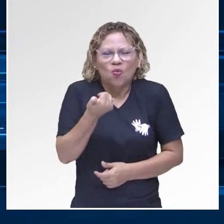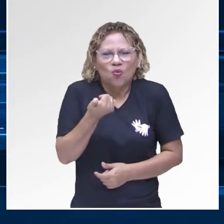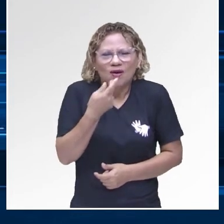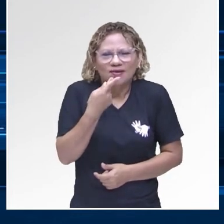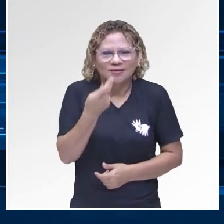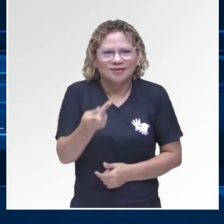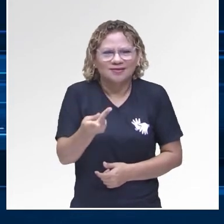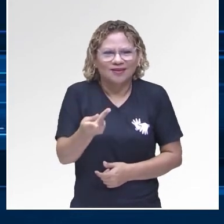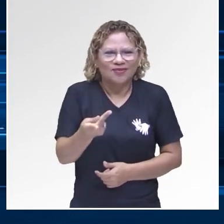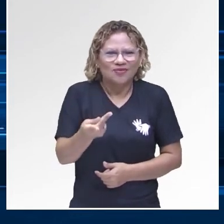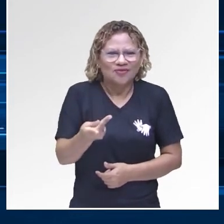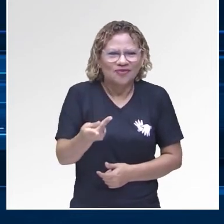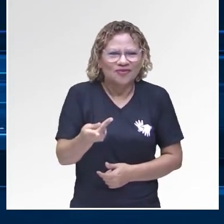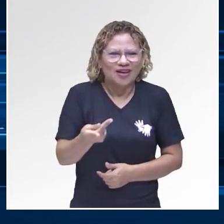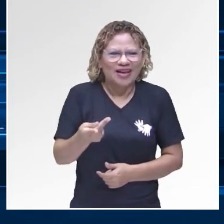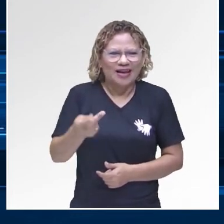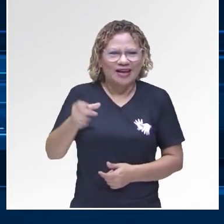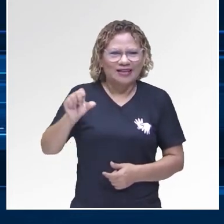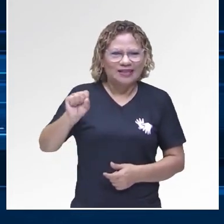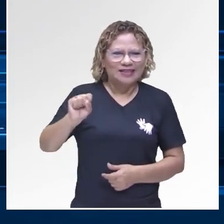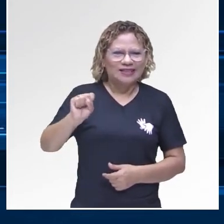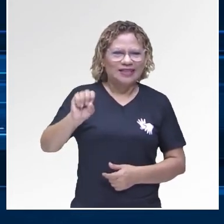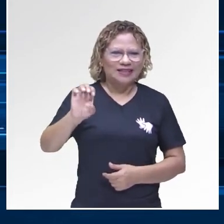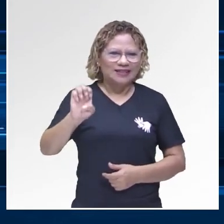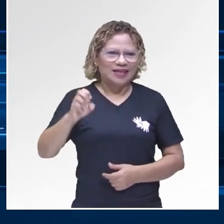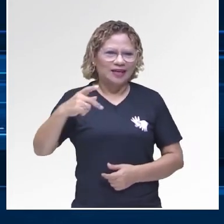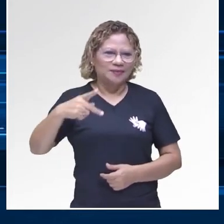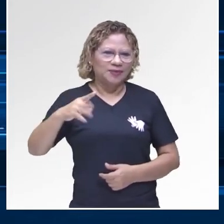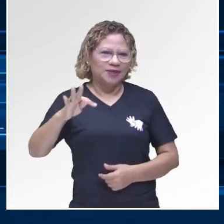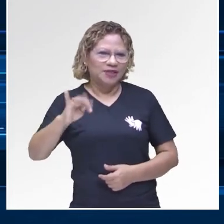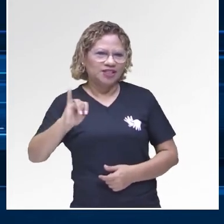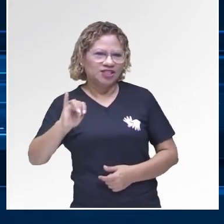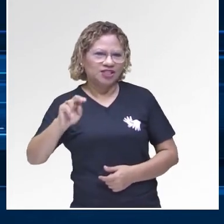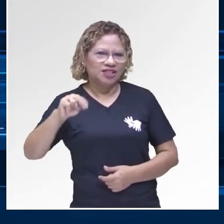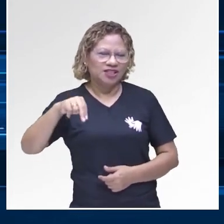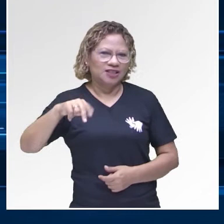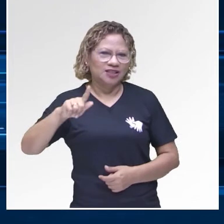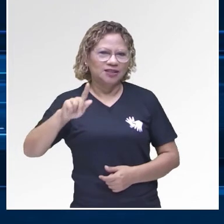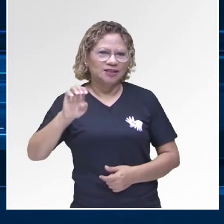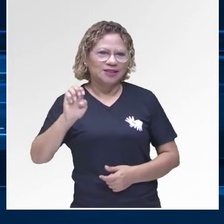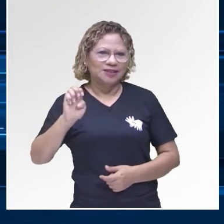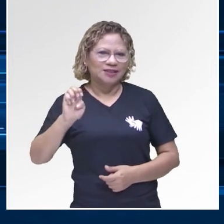Septigentésima, aqui o professor Leandro reforçando aqui a dicção. Obrigado, professor.